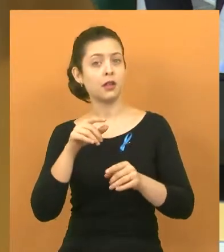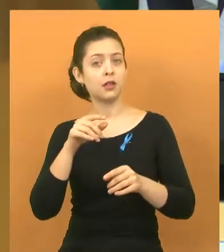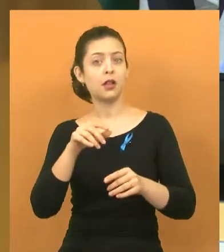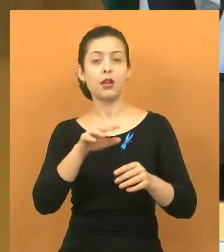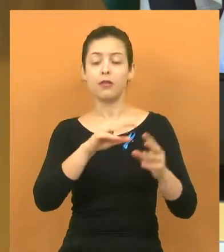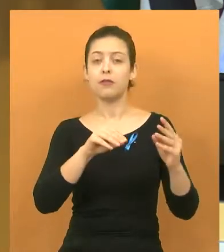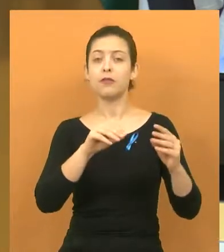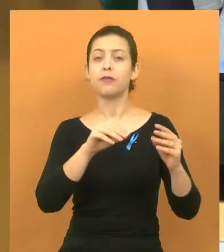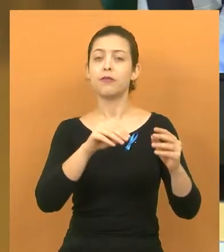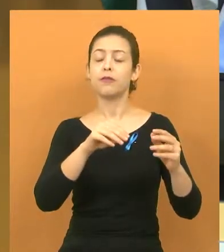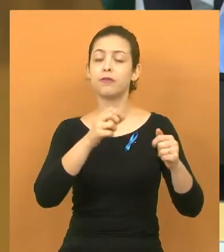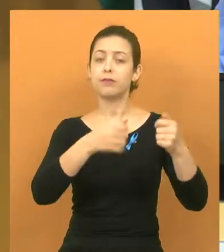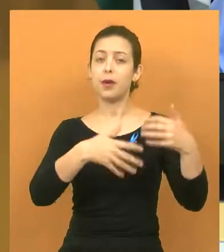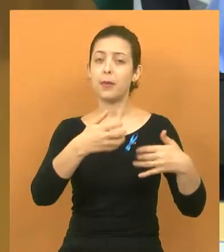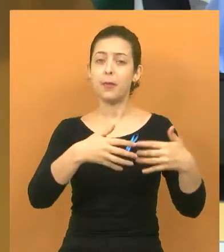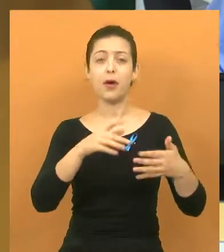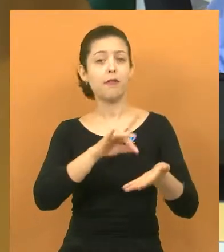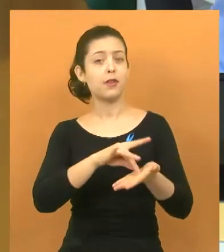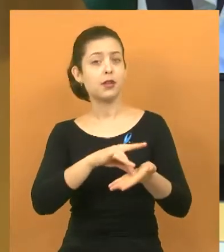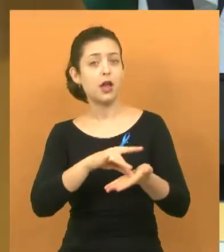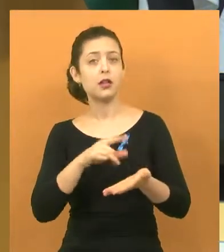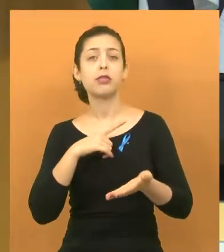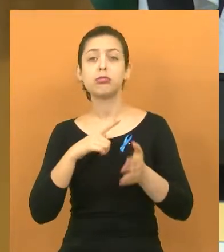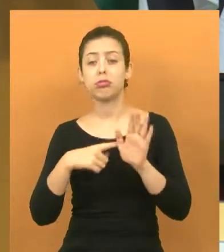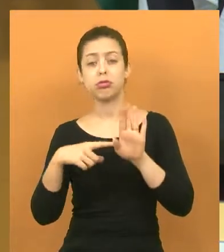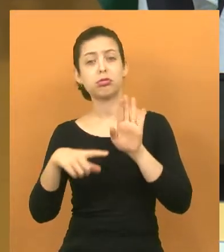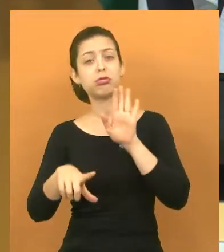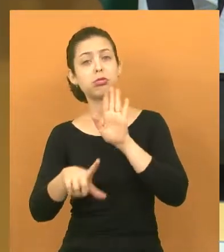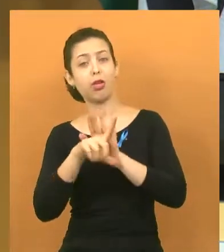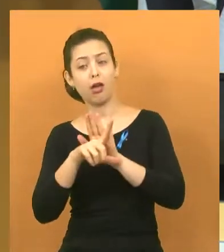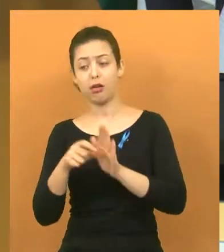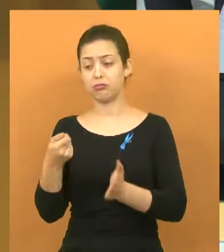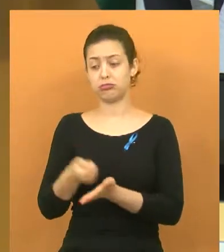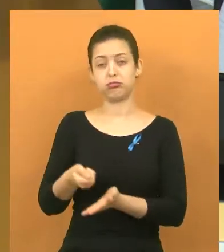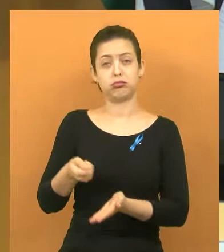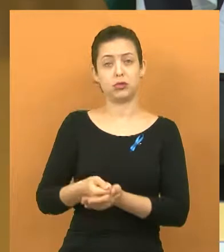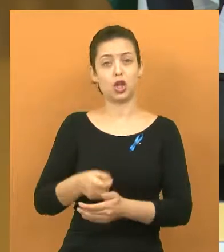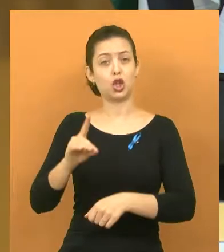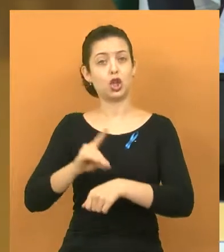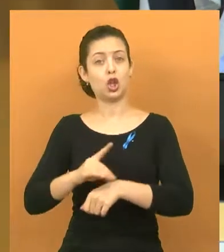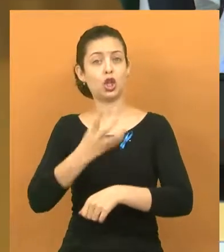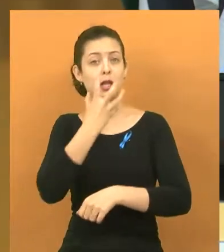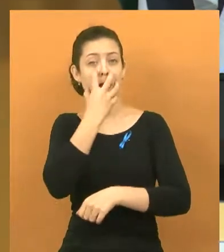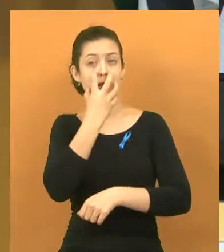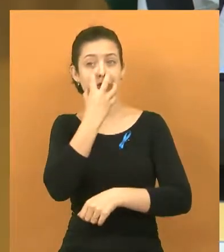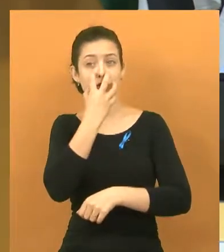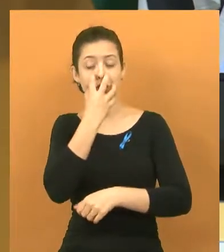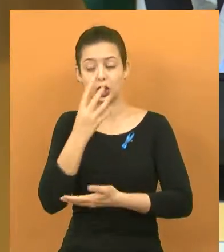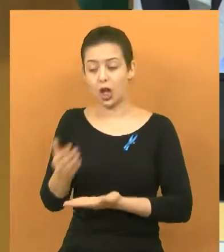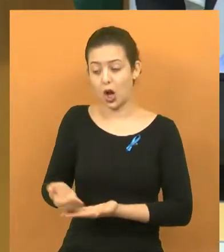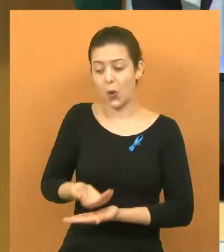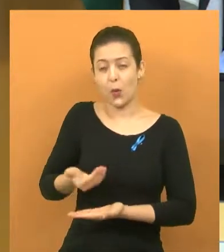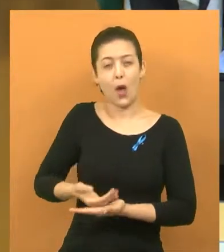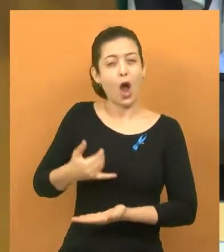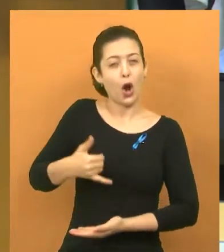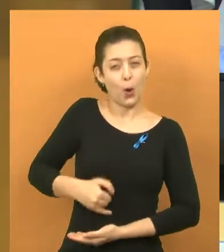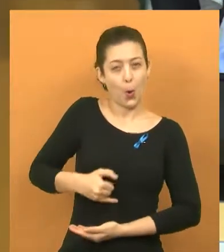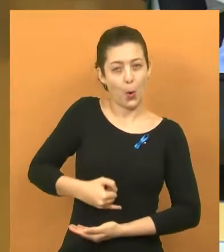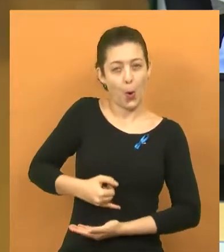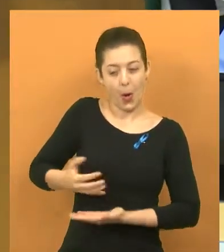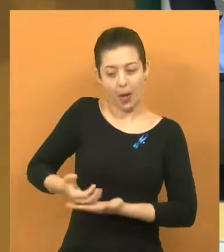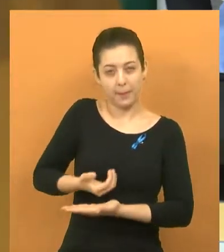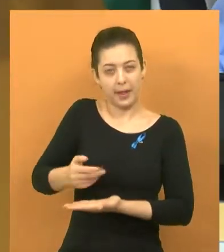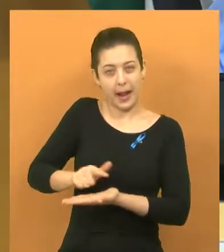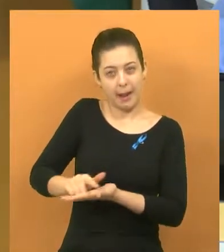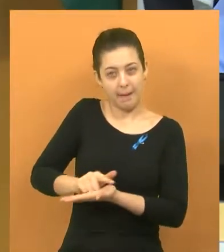tão verdadeiro que hoje, se eu não estou enganado, tem uma lei que obriga proprietário de cães a recolher as fezes dos cachorros, que é